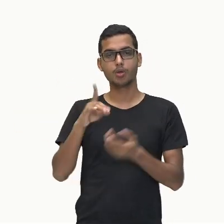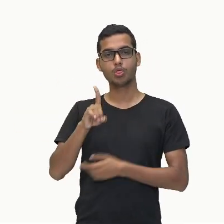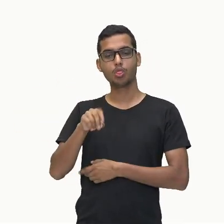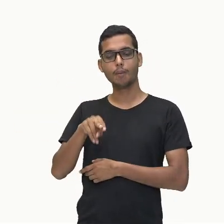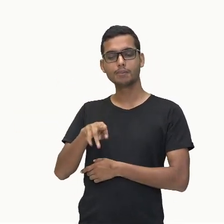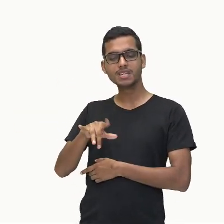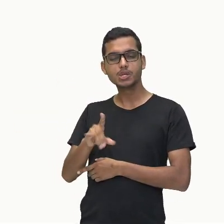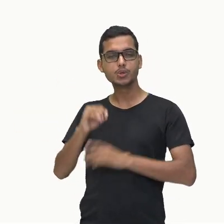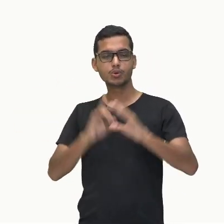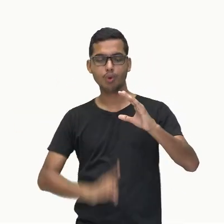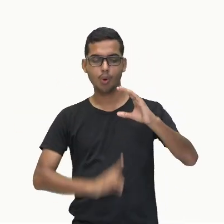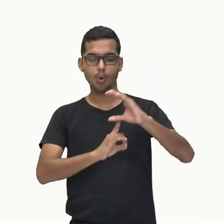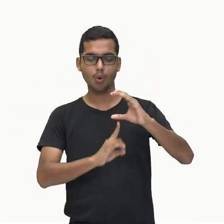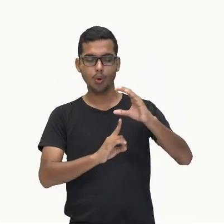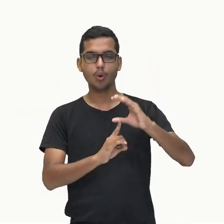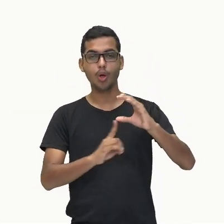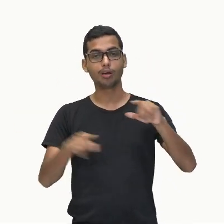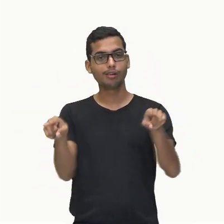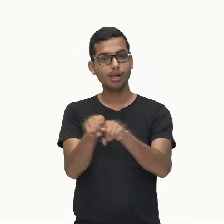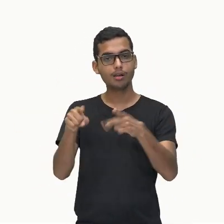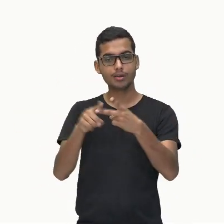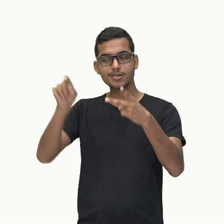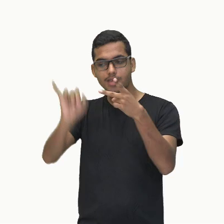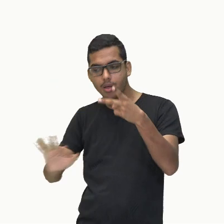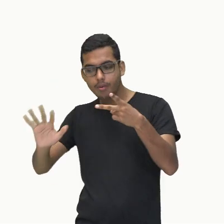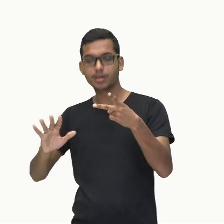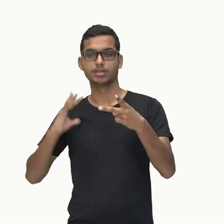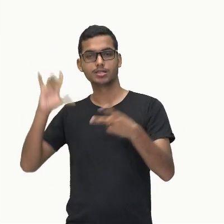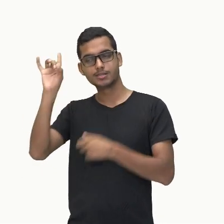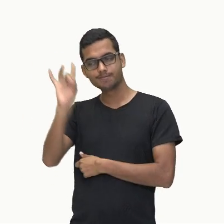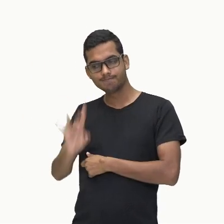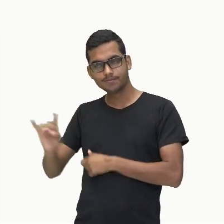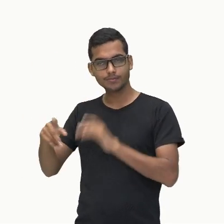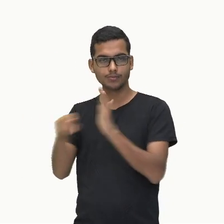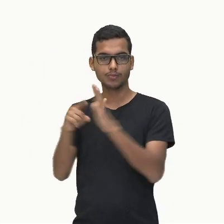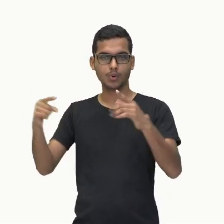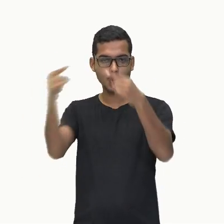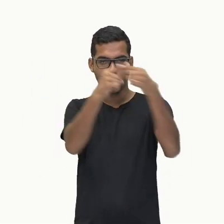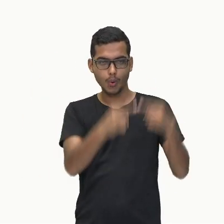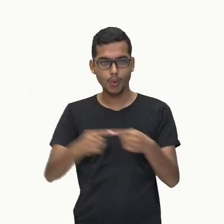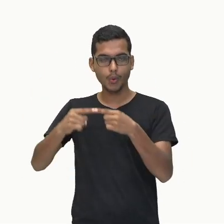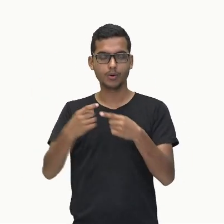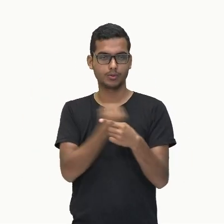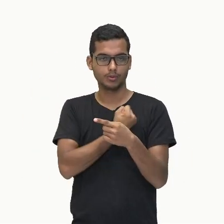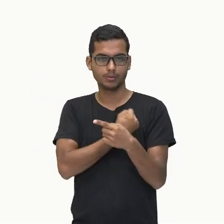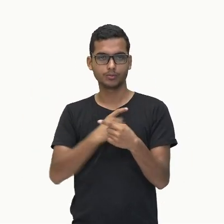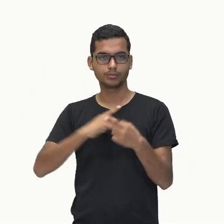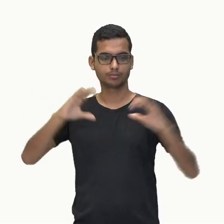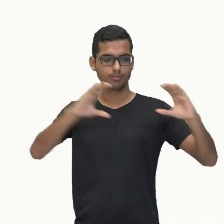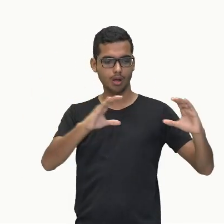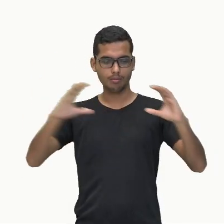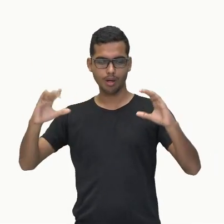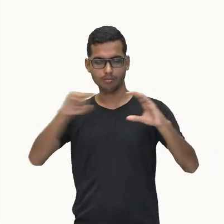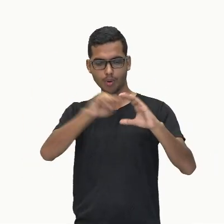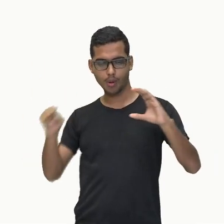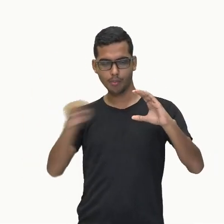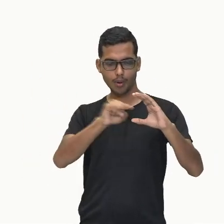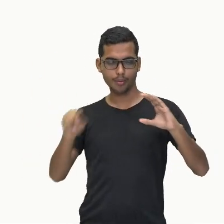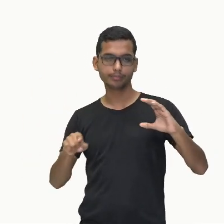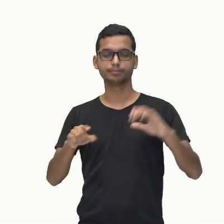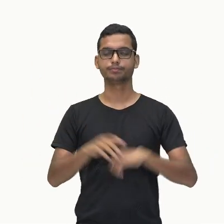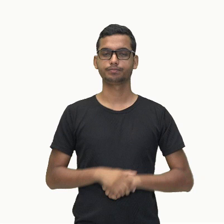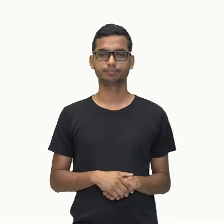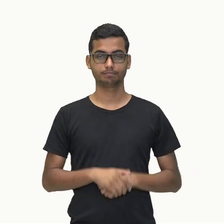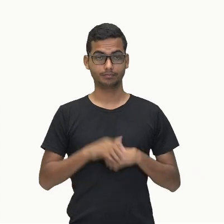e a imagem de cada relação. Vejam o nosso exemplo. Se o conjunto A, que tem